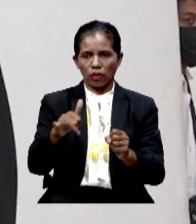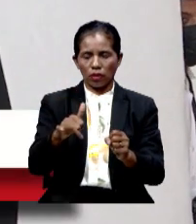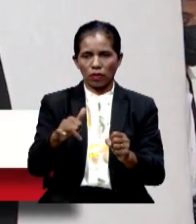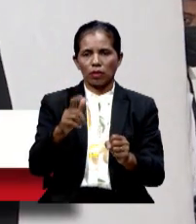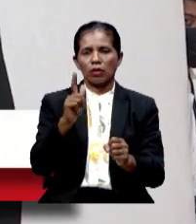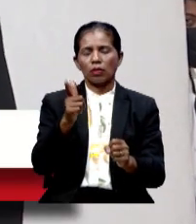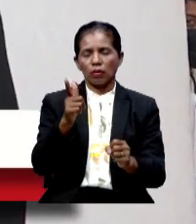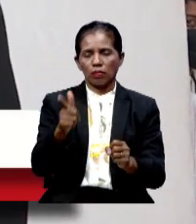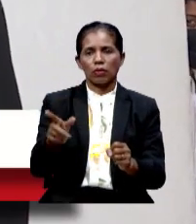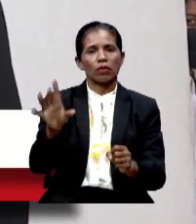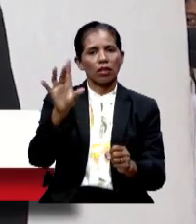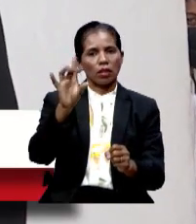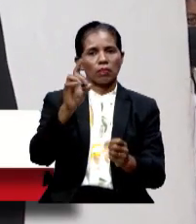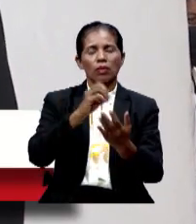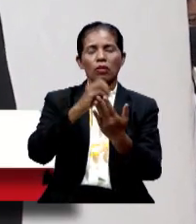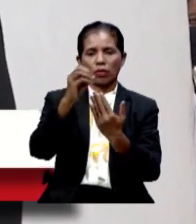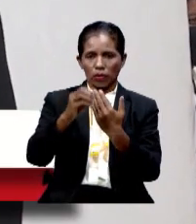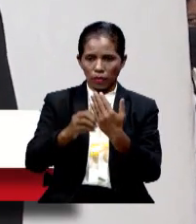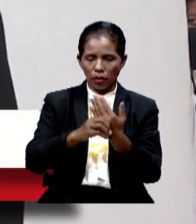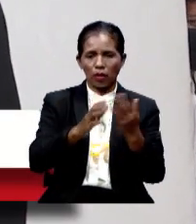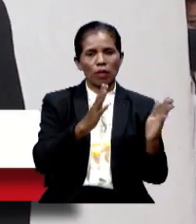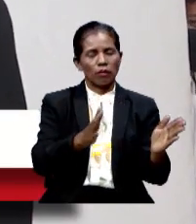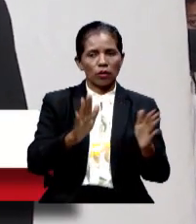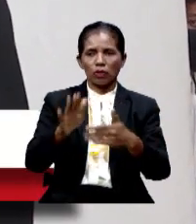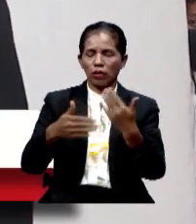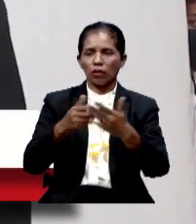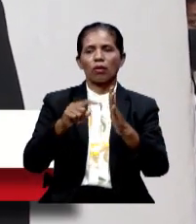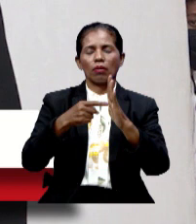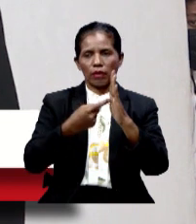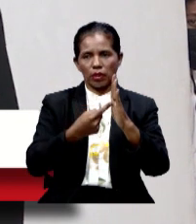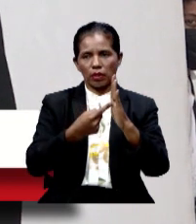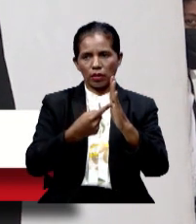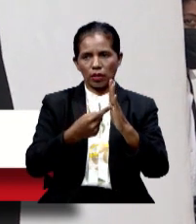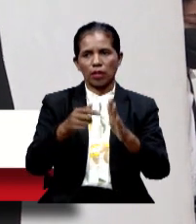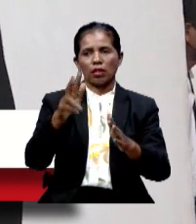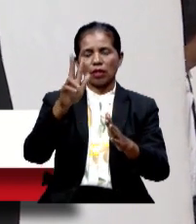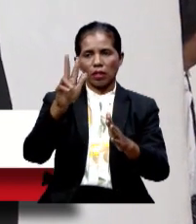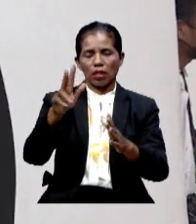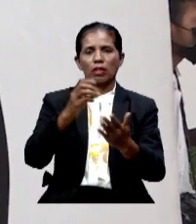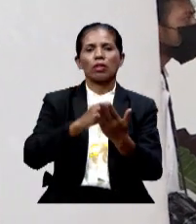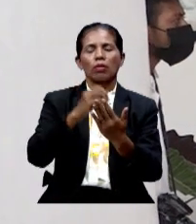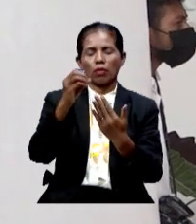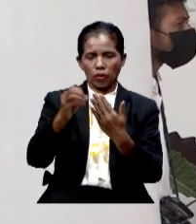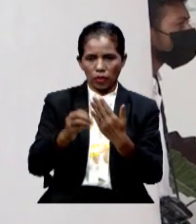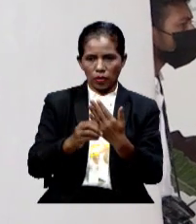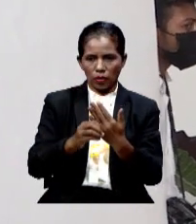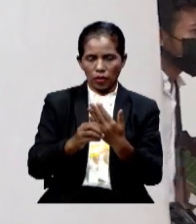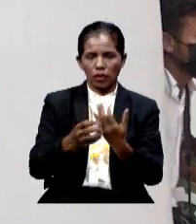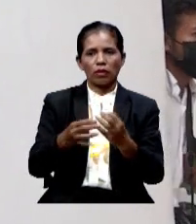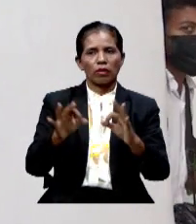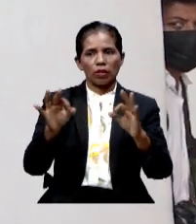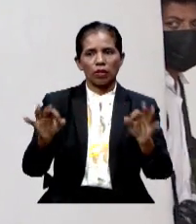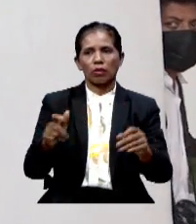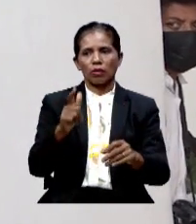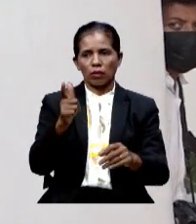28 de outubro. Mas processo toma que nem se arruia 13 de outubro. Nia se remata